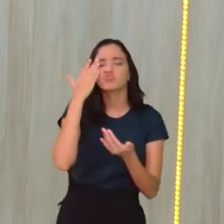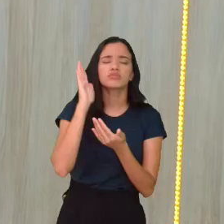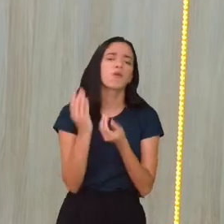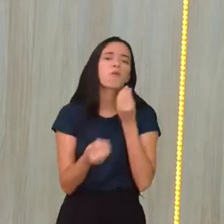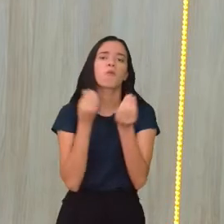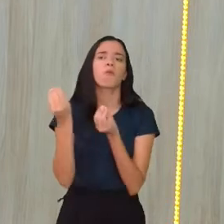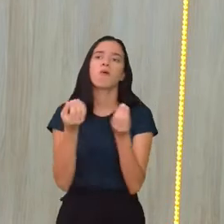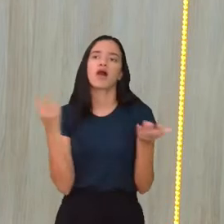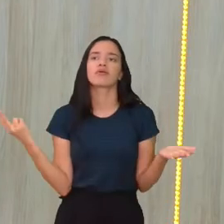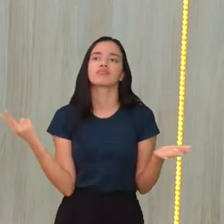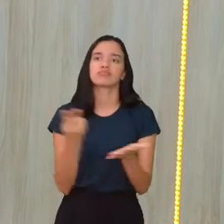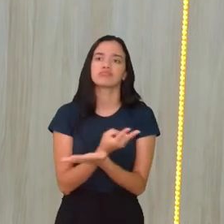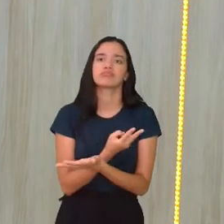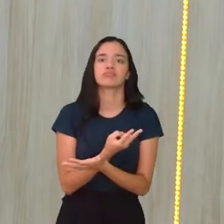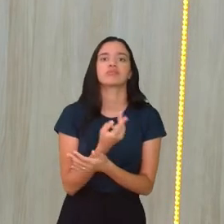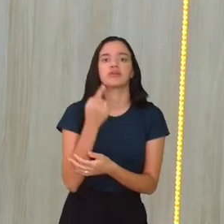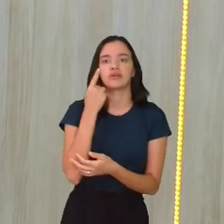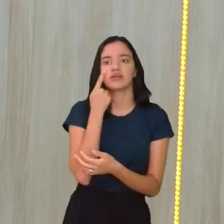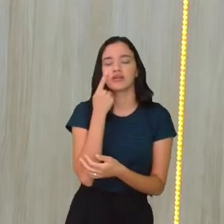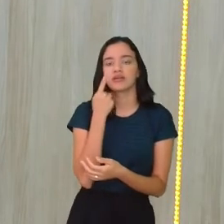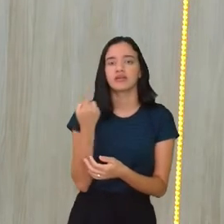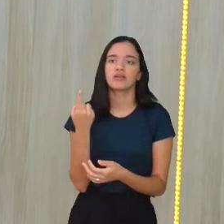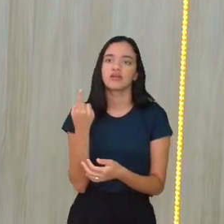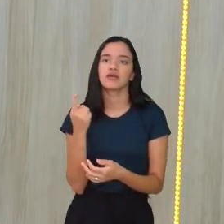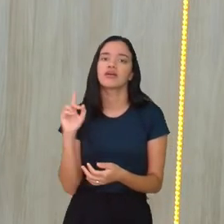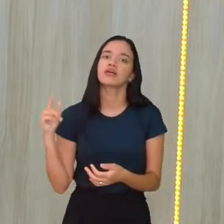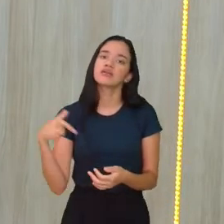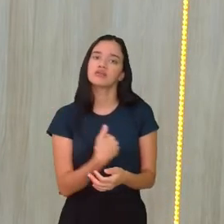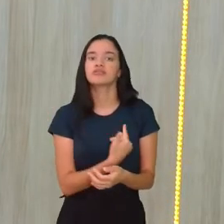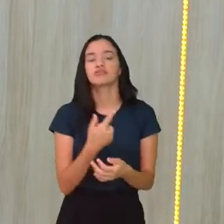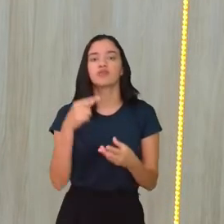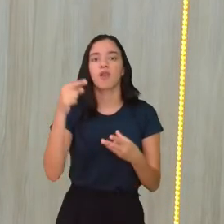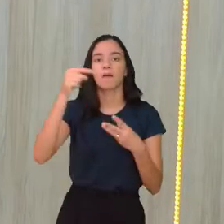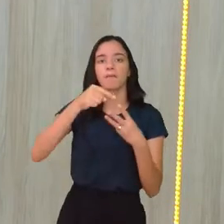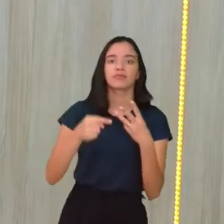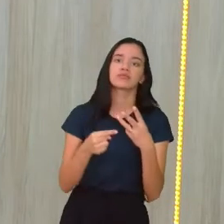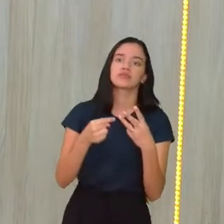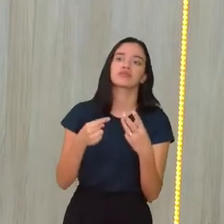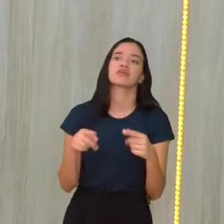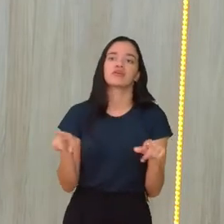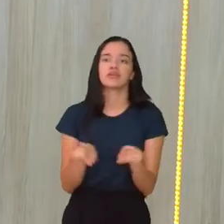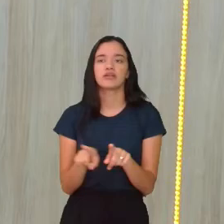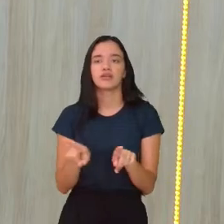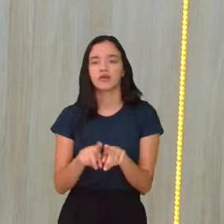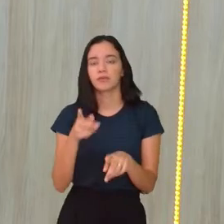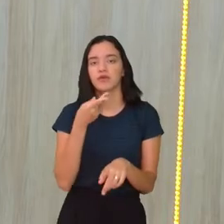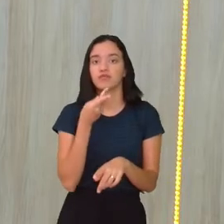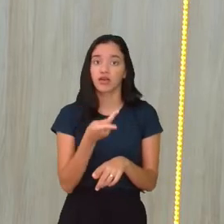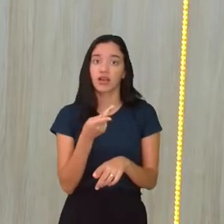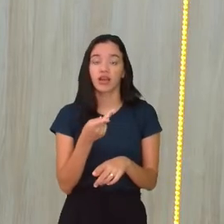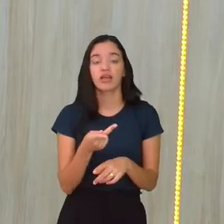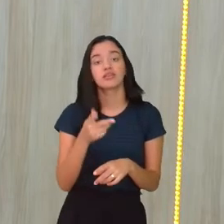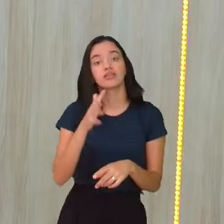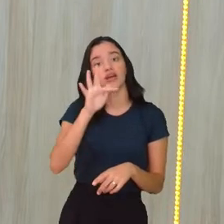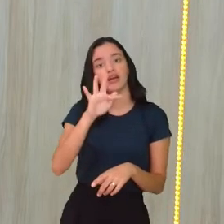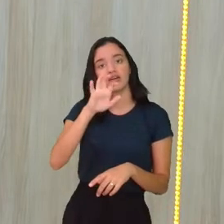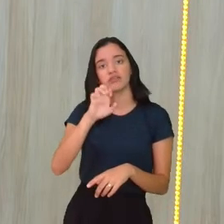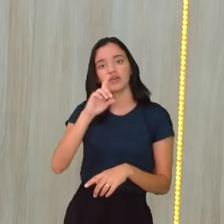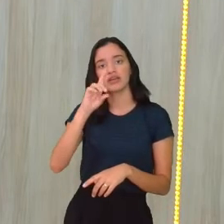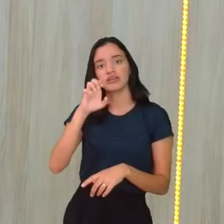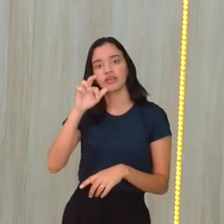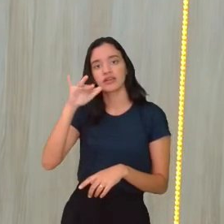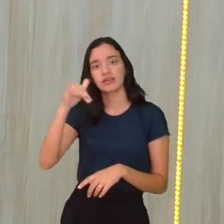né? Então aí, ó, a gente falou das federações, e como eu disse, nas federações, eu preciso ali